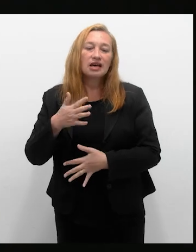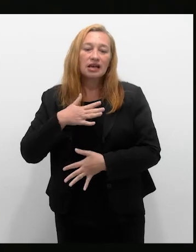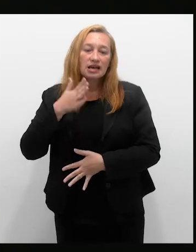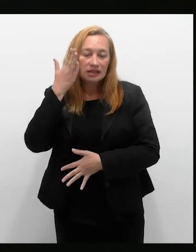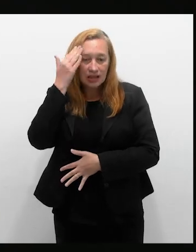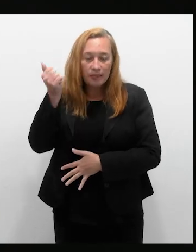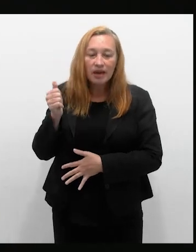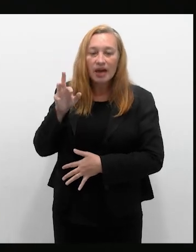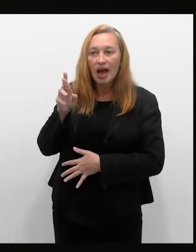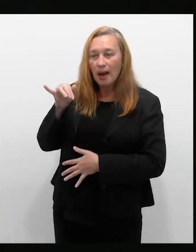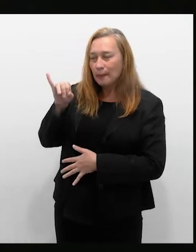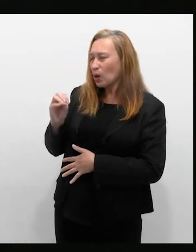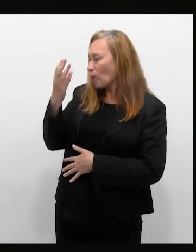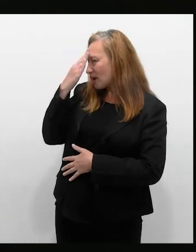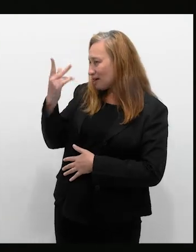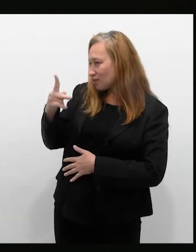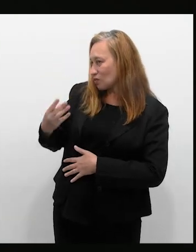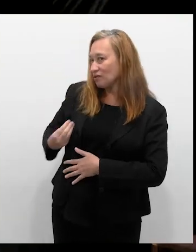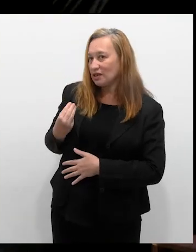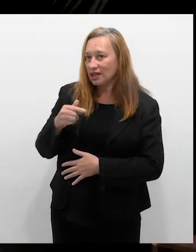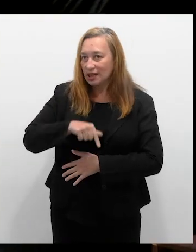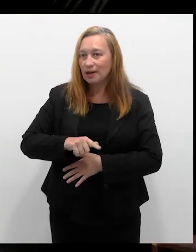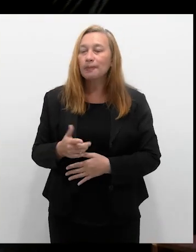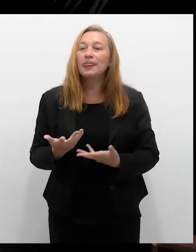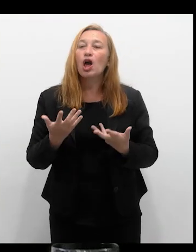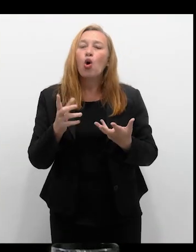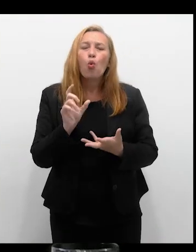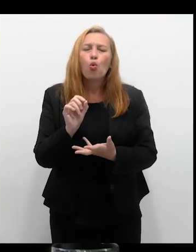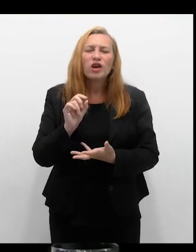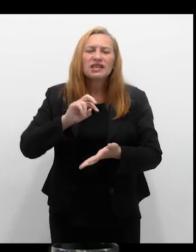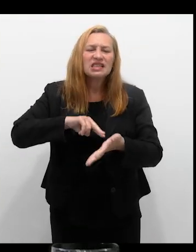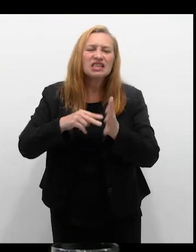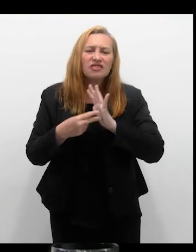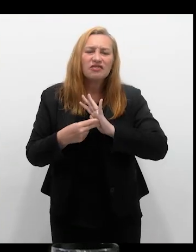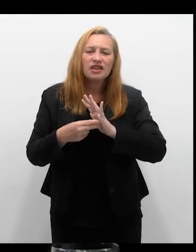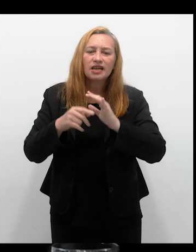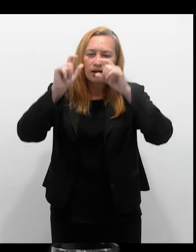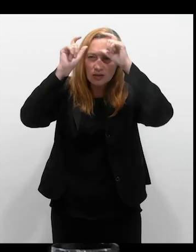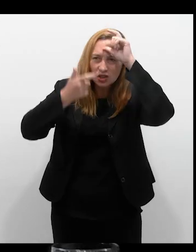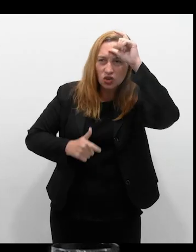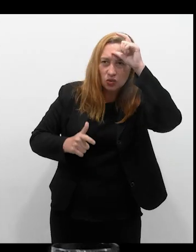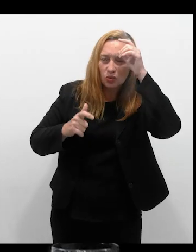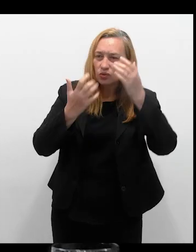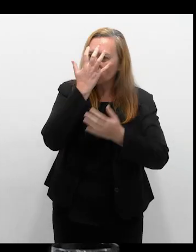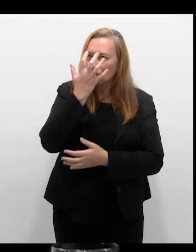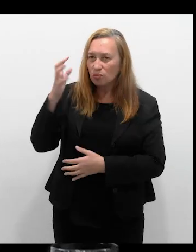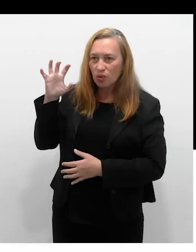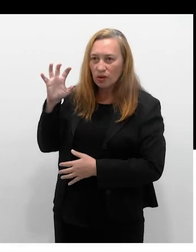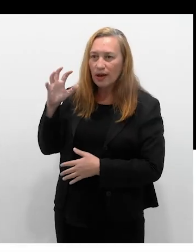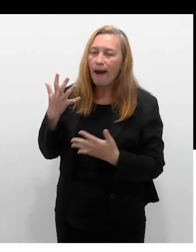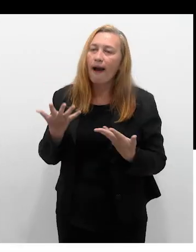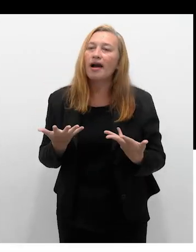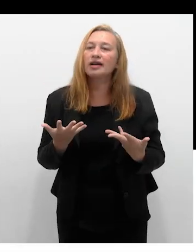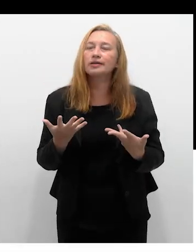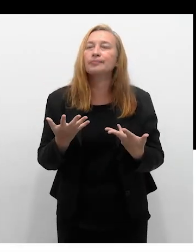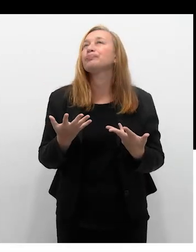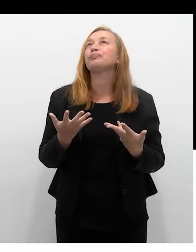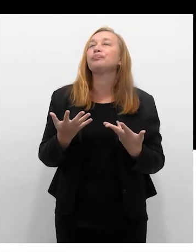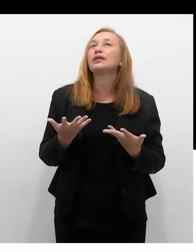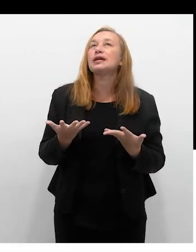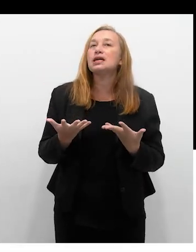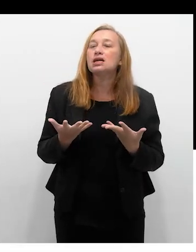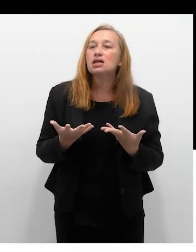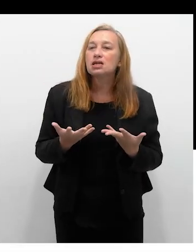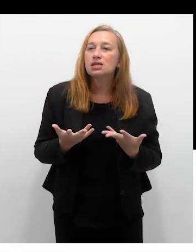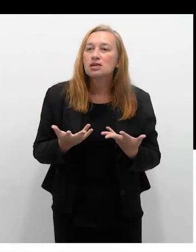presença. O que seria o borderline? A gente poderia sintetizar a definição do transtorno da